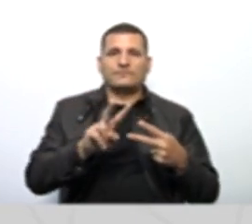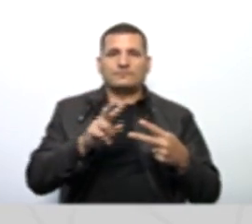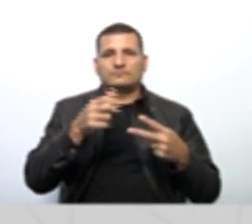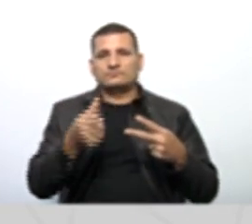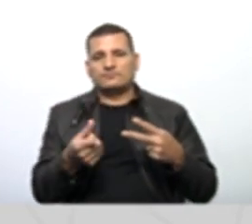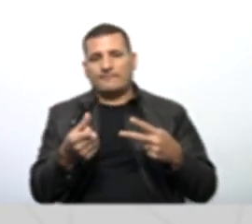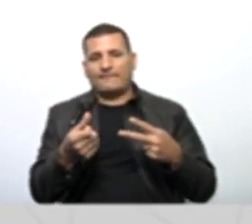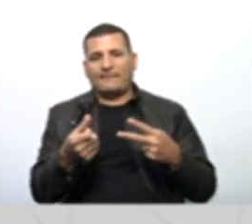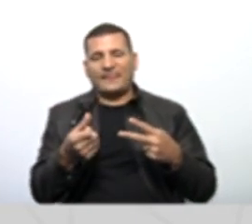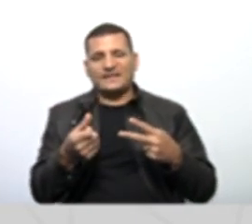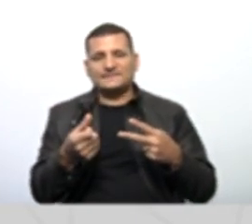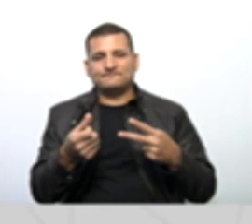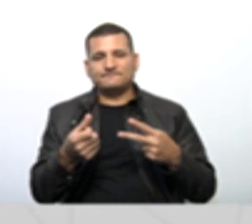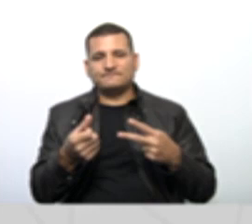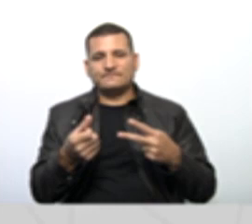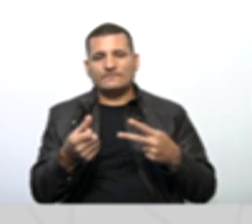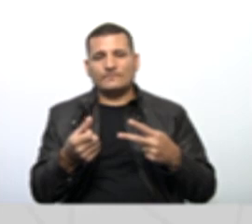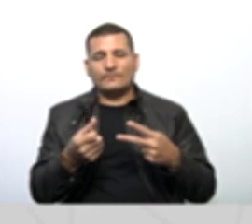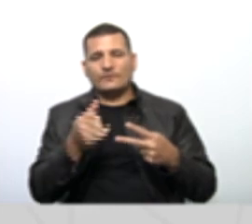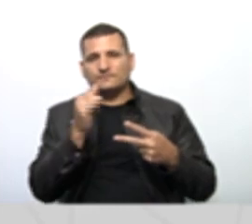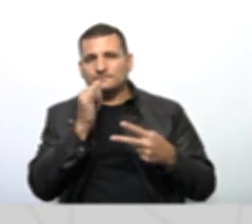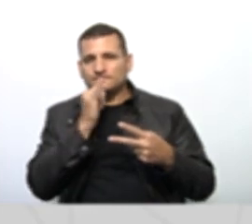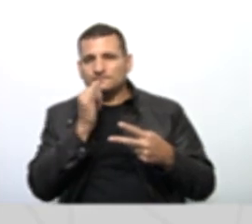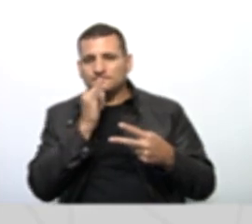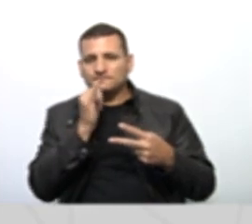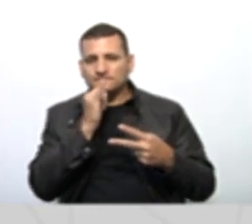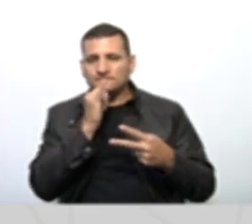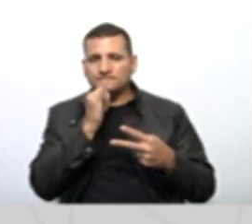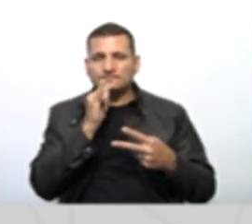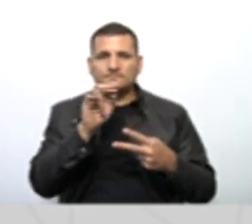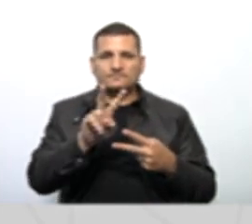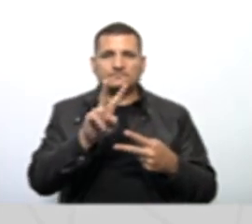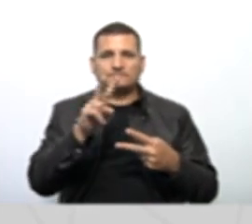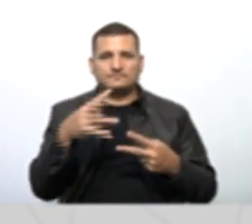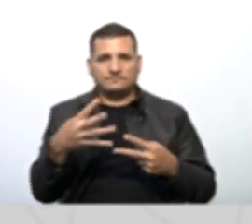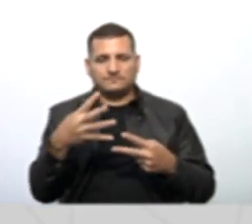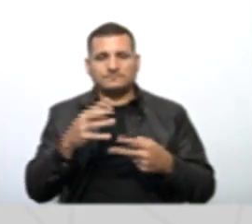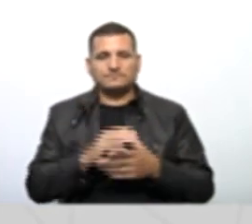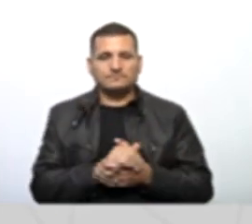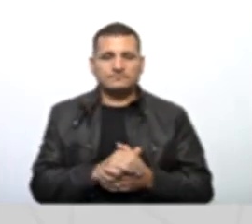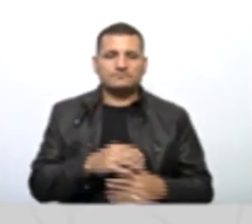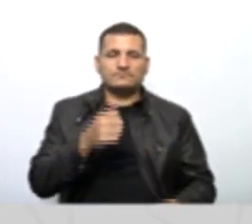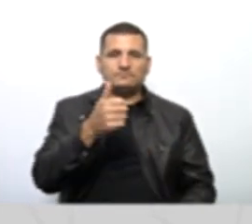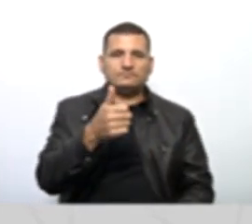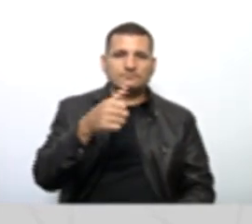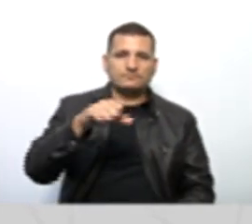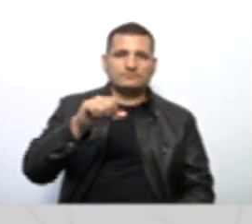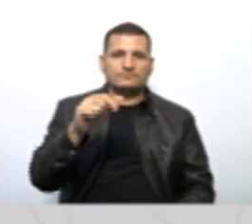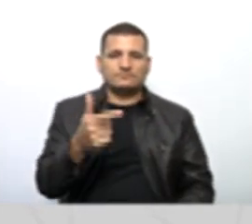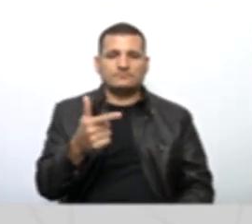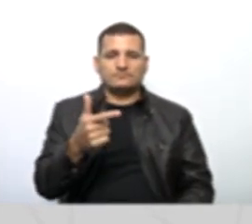6 aqui tem um exemplo pessoal de um ip 192 168